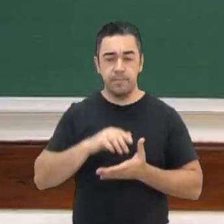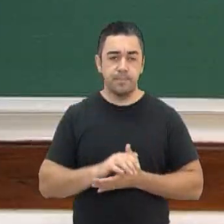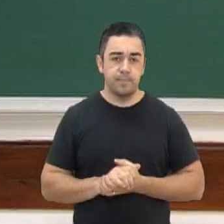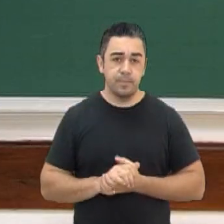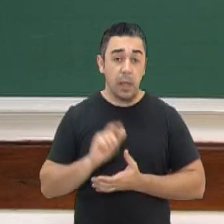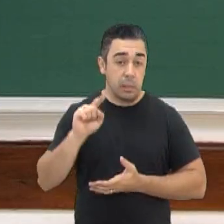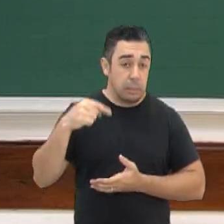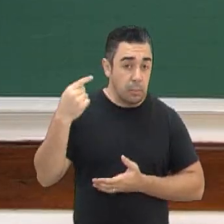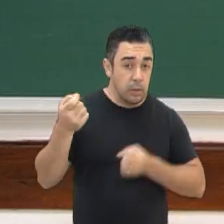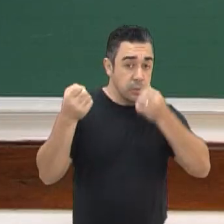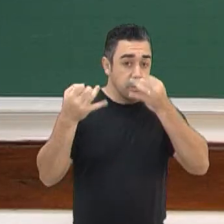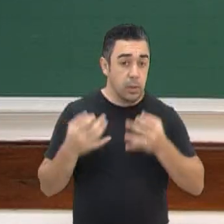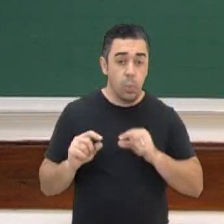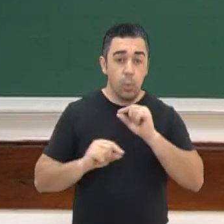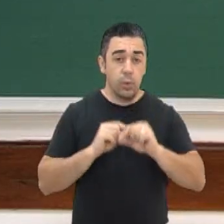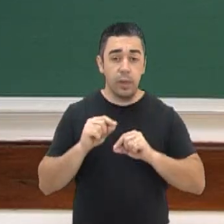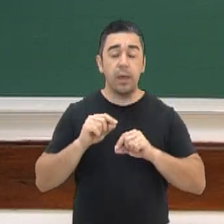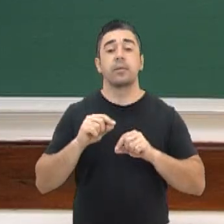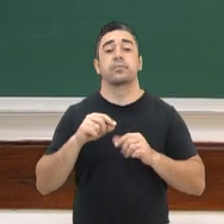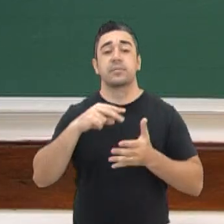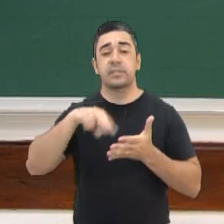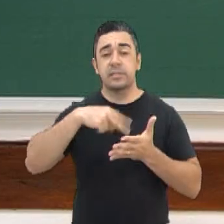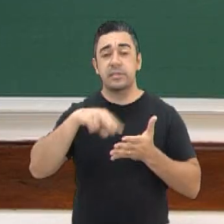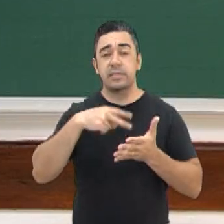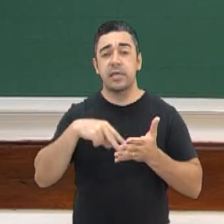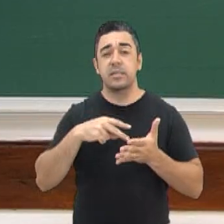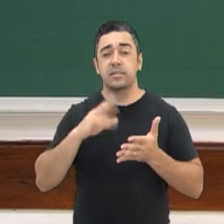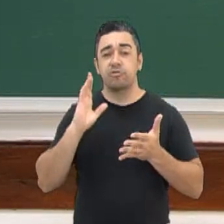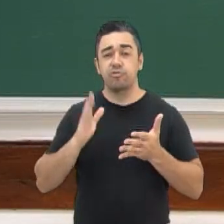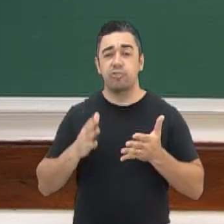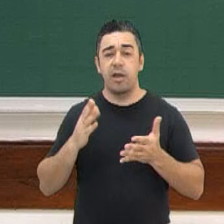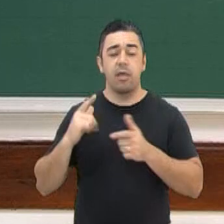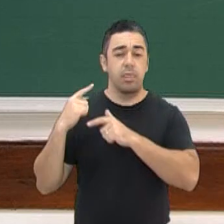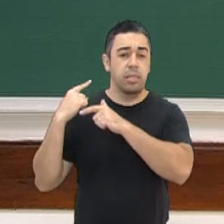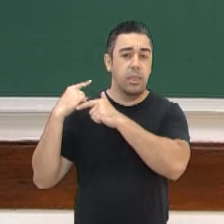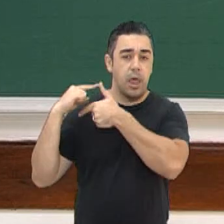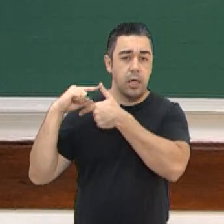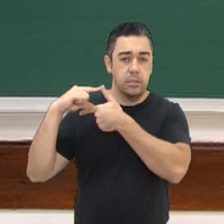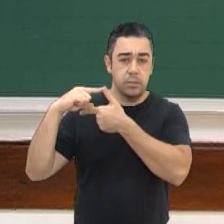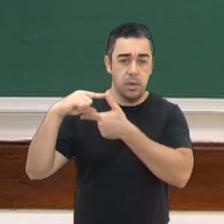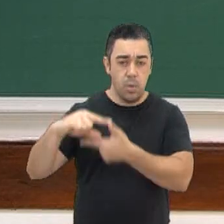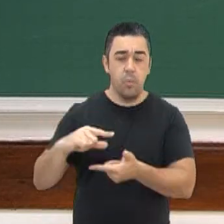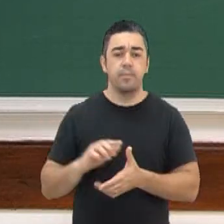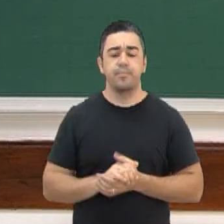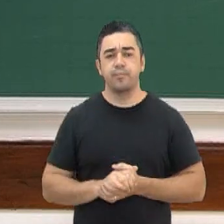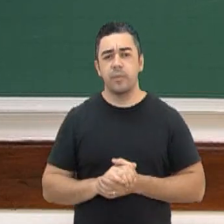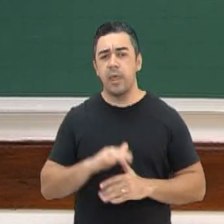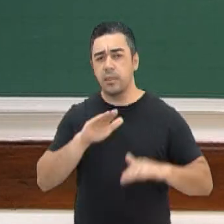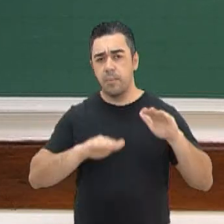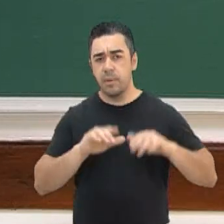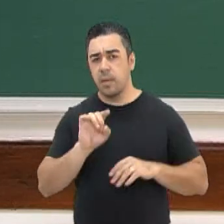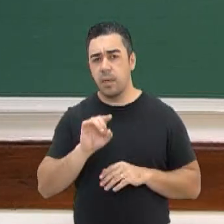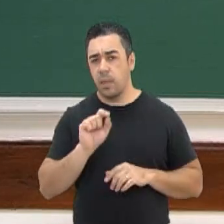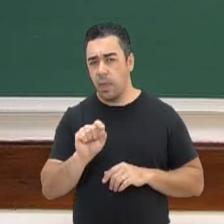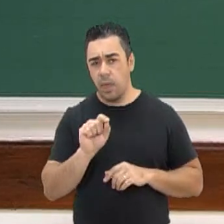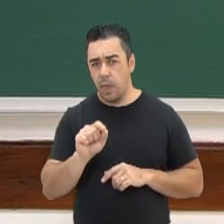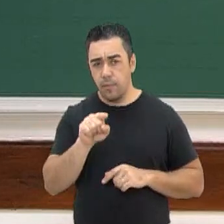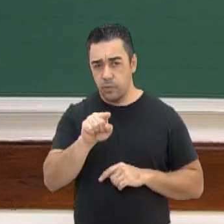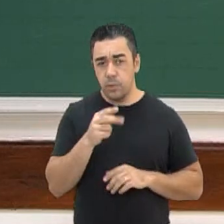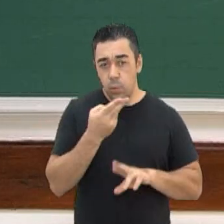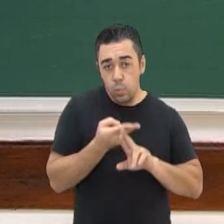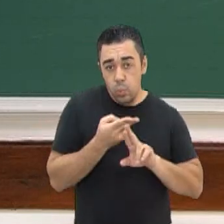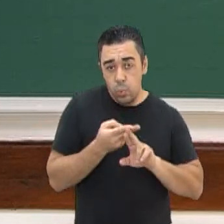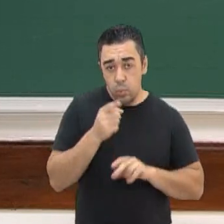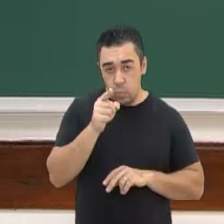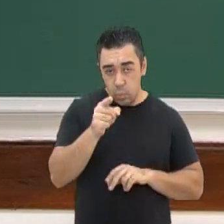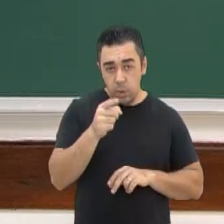sobre as danças milenares. Vale destacar ainda que, dependendo do autor, da obra que você utiliza para